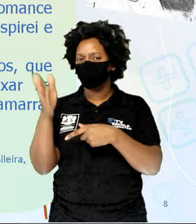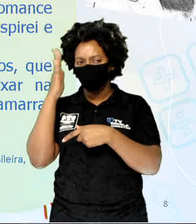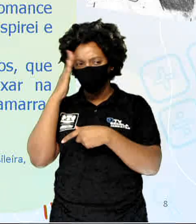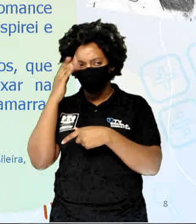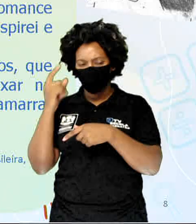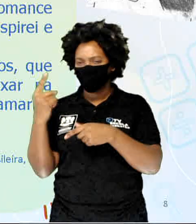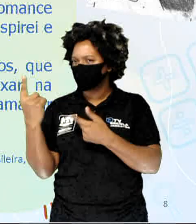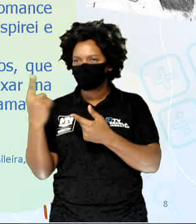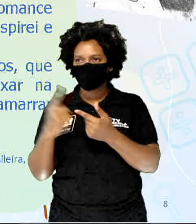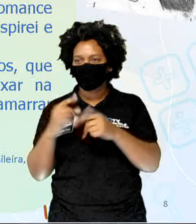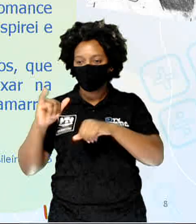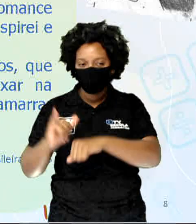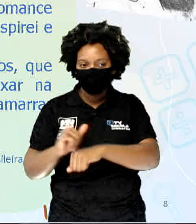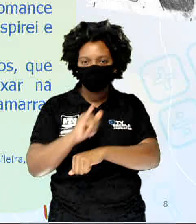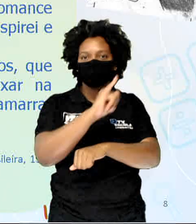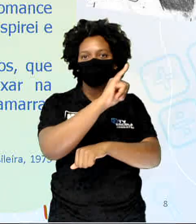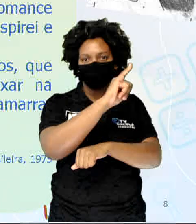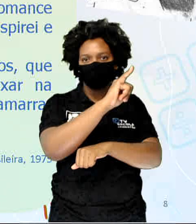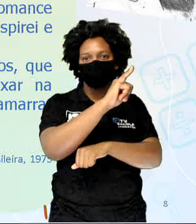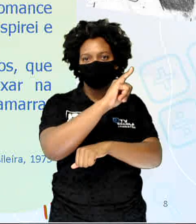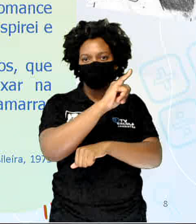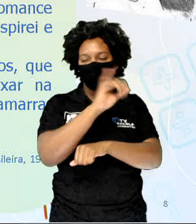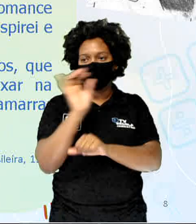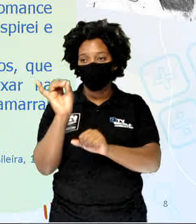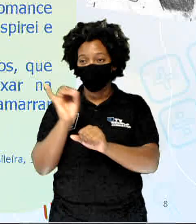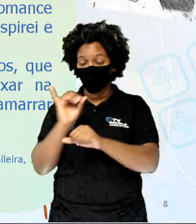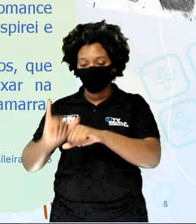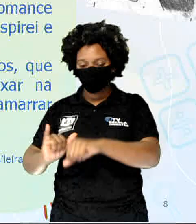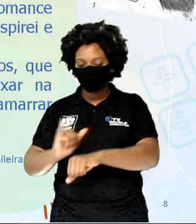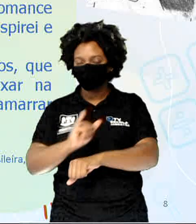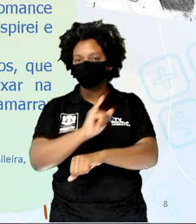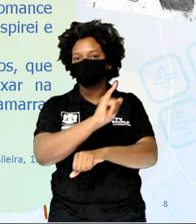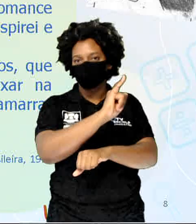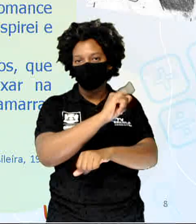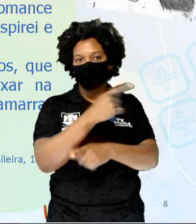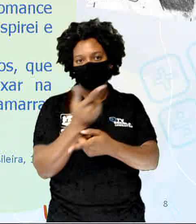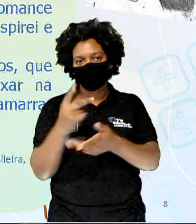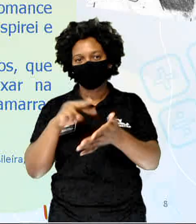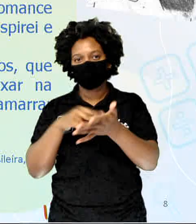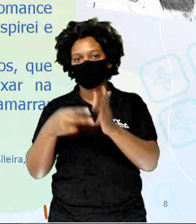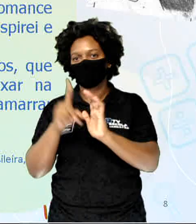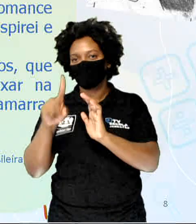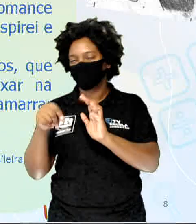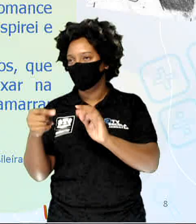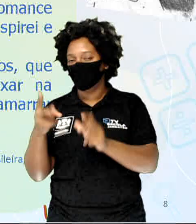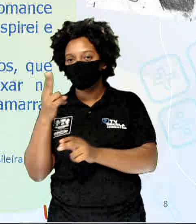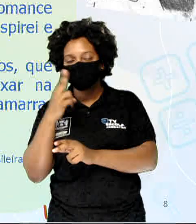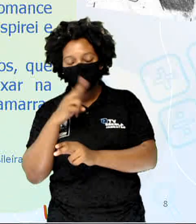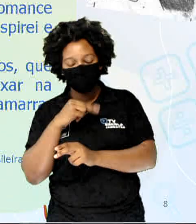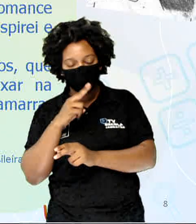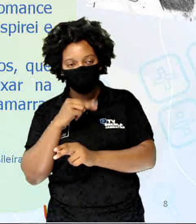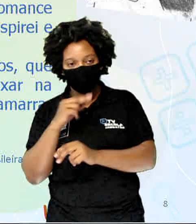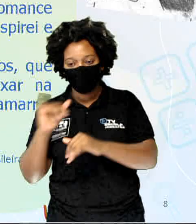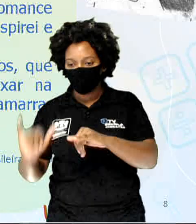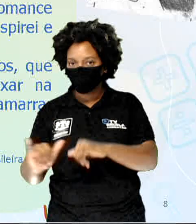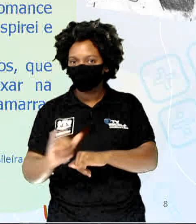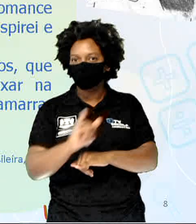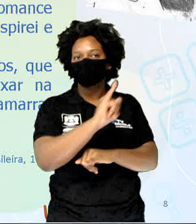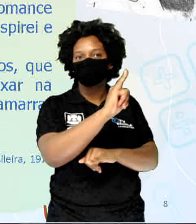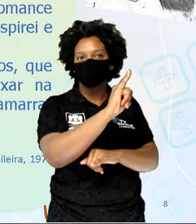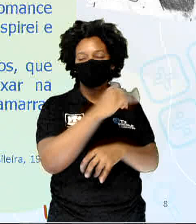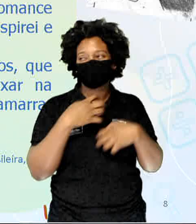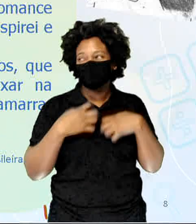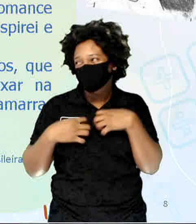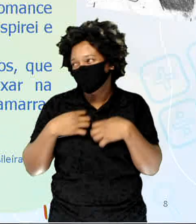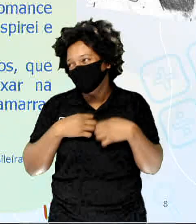vez que eu viajo de avião. Estou com 0 hora de voo. Isso quer dizer que ela nunca viajou. E riu nervosinha,